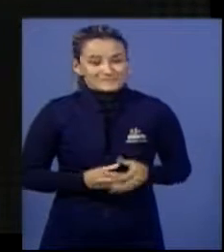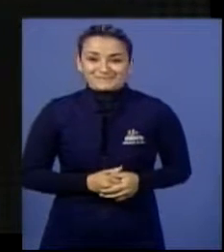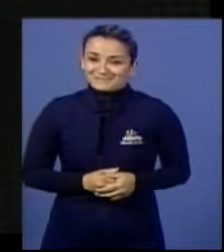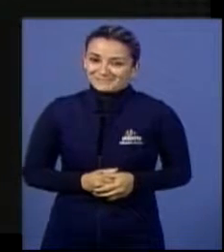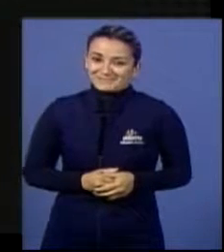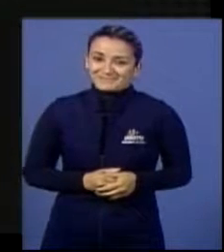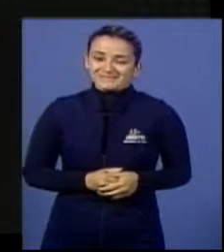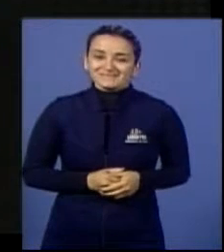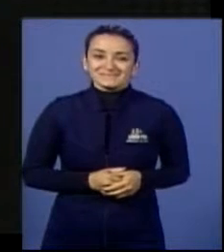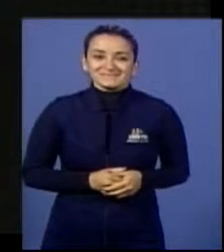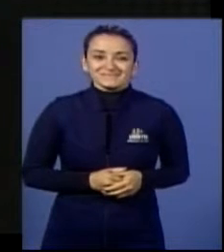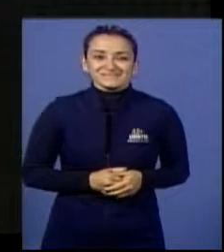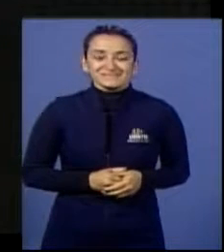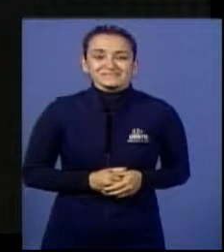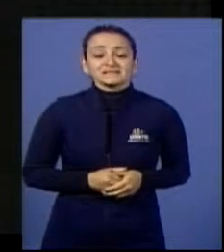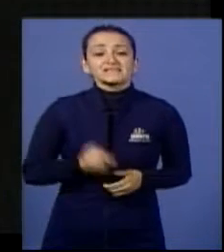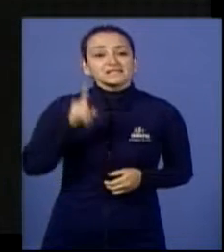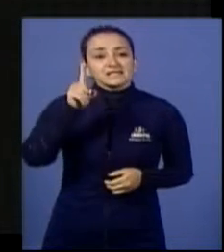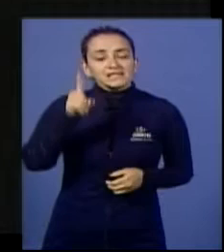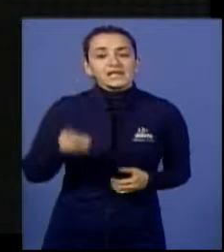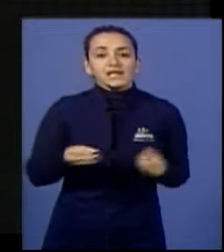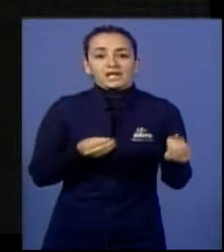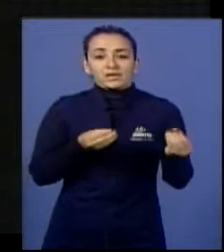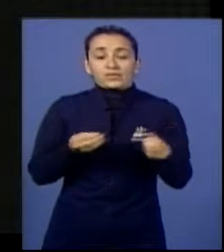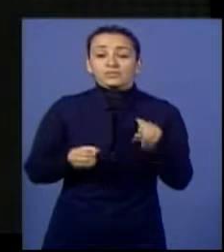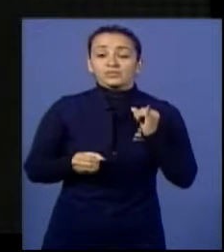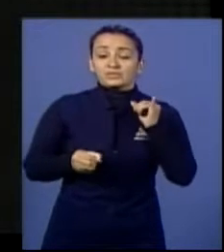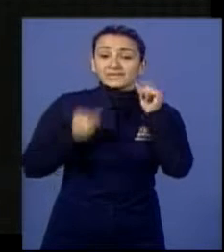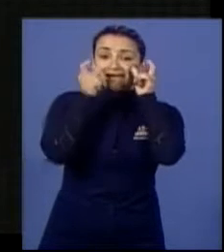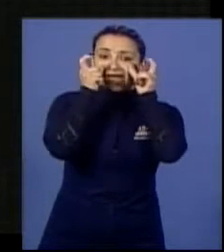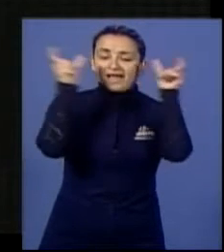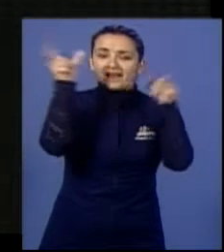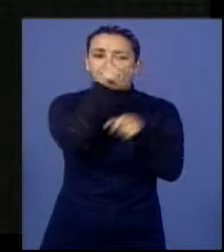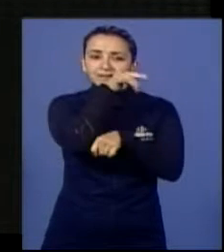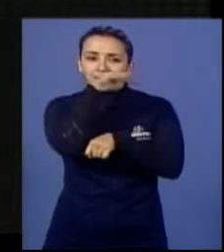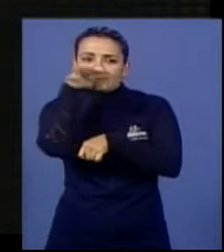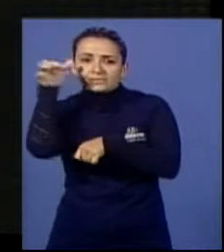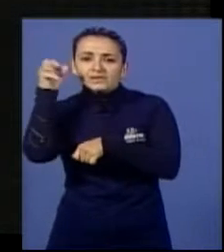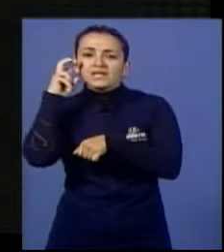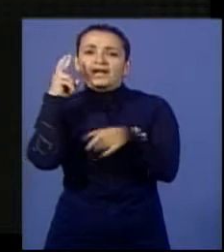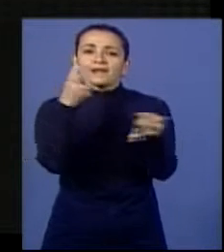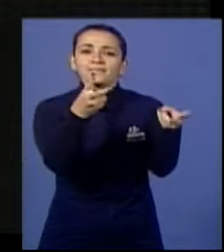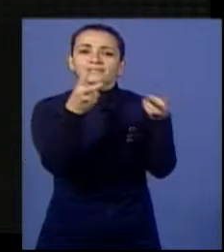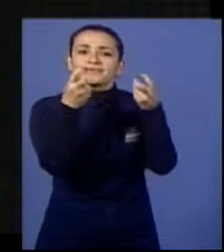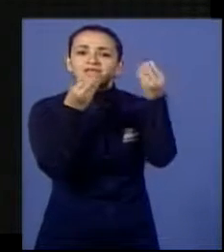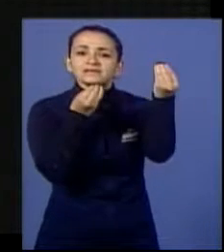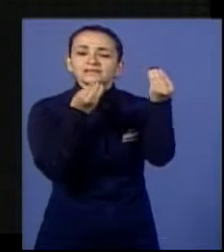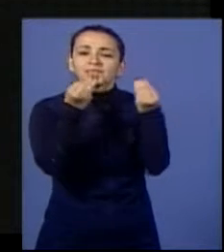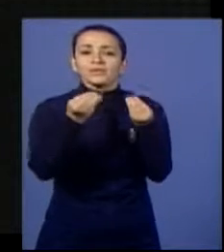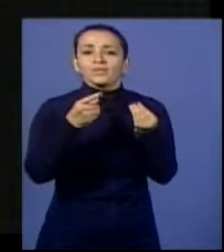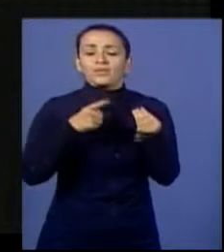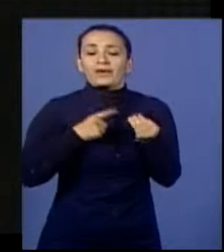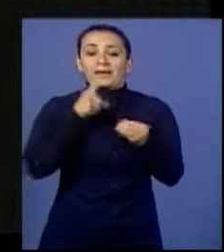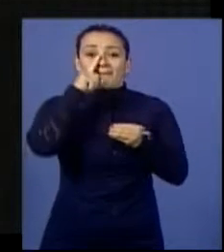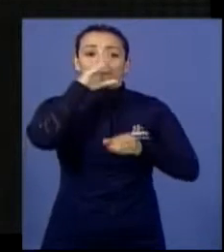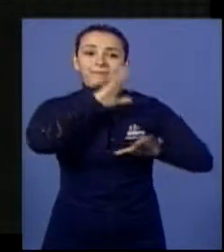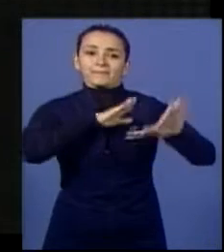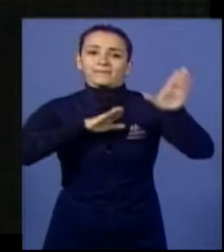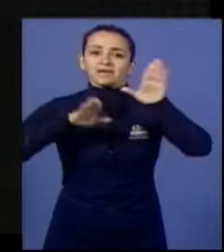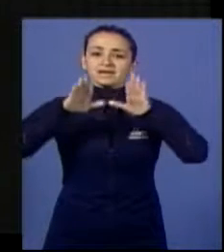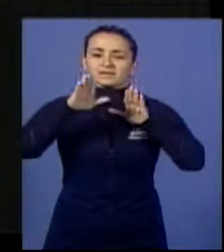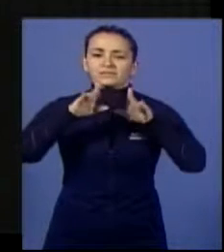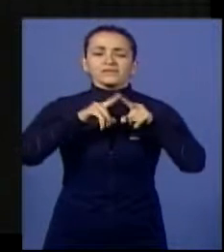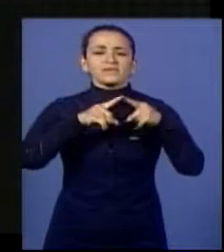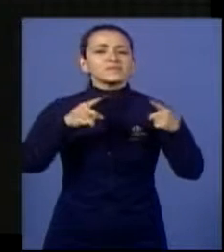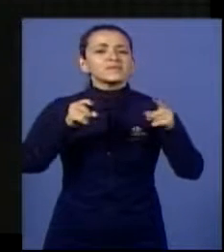a tia, né? A tia réia. Que serve de sinal para um combate coletivo. O que diferencia cada um dos sinais utilizados pelas abelhas são as estruturas e